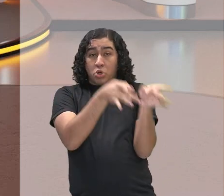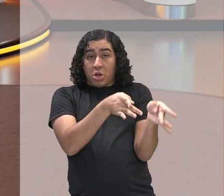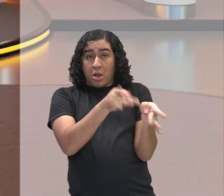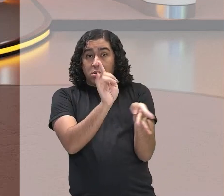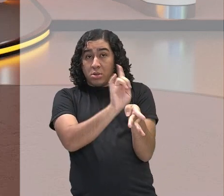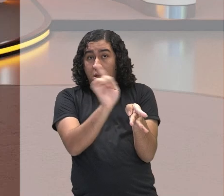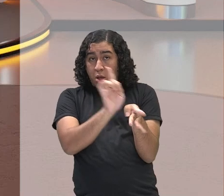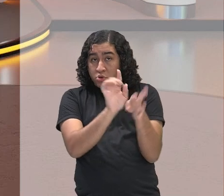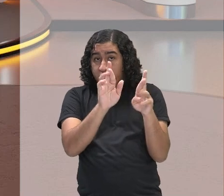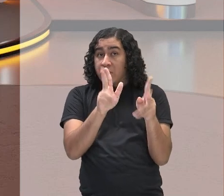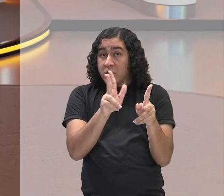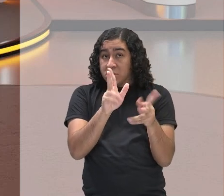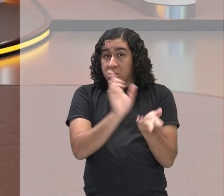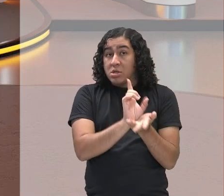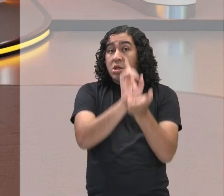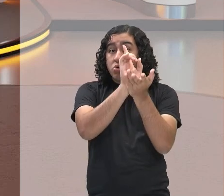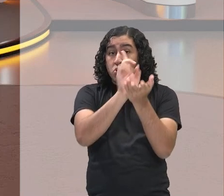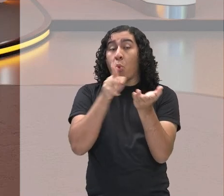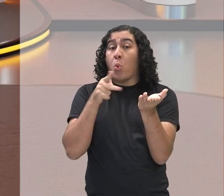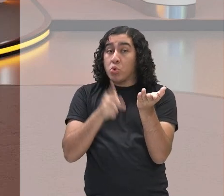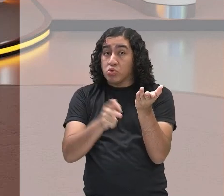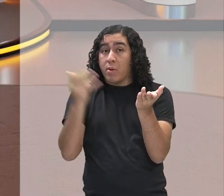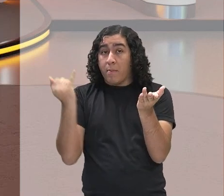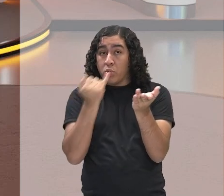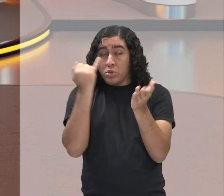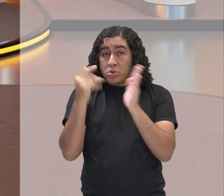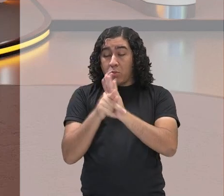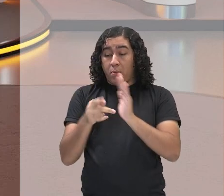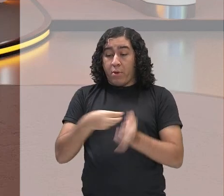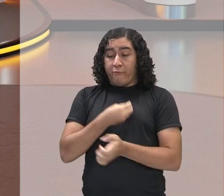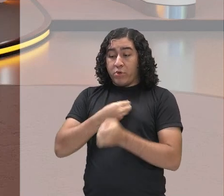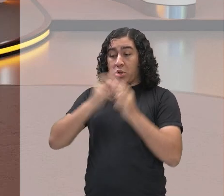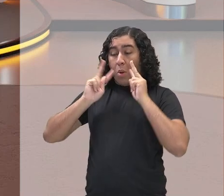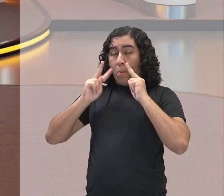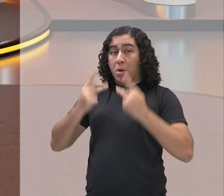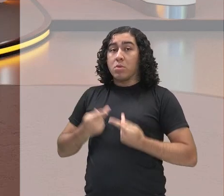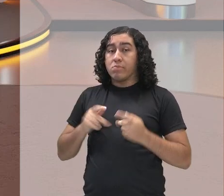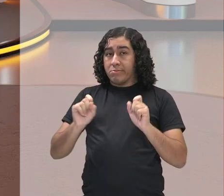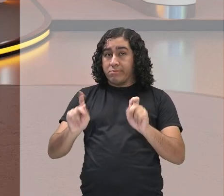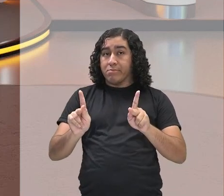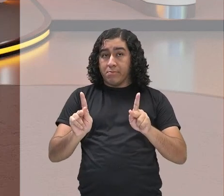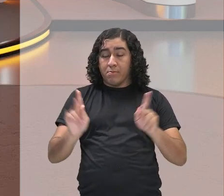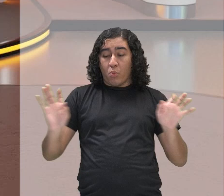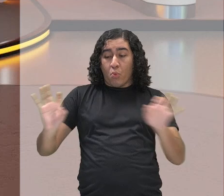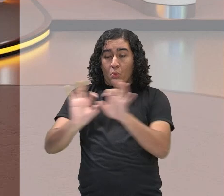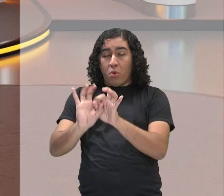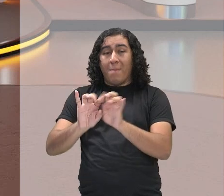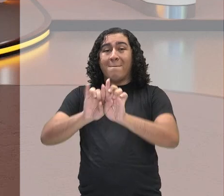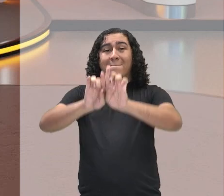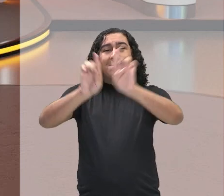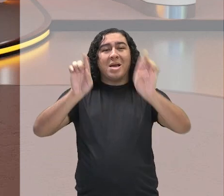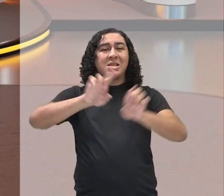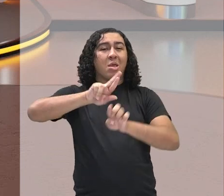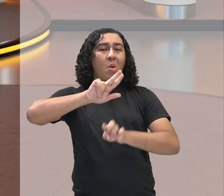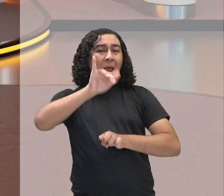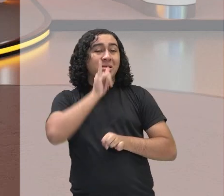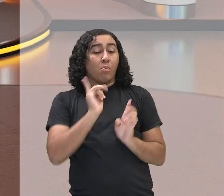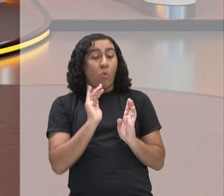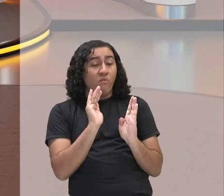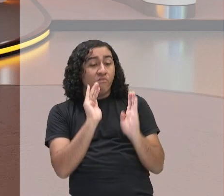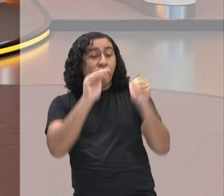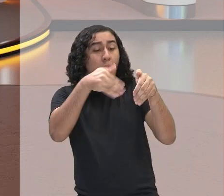Deus continua sendo importante no processo da humanidade, tá bom? No processo do existir da humanidade. Só que não está mais centrada